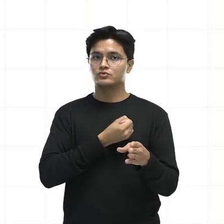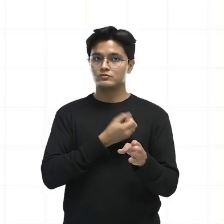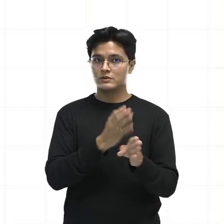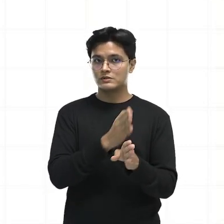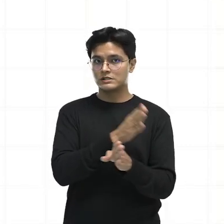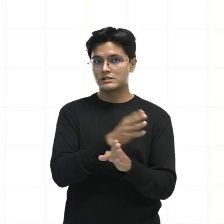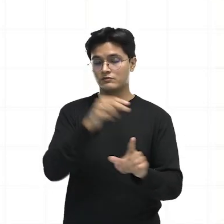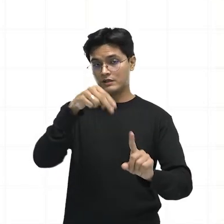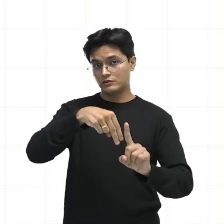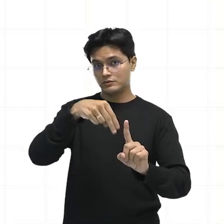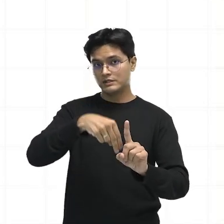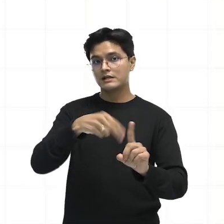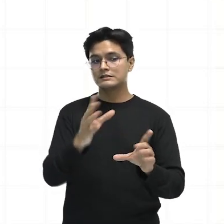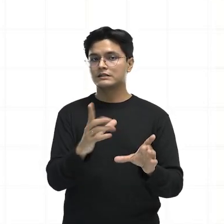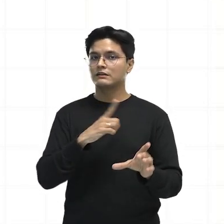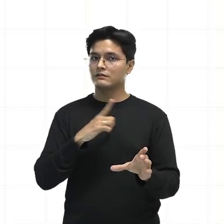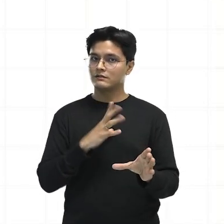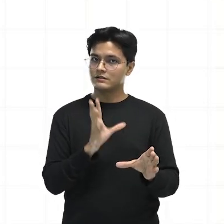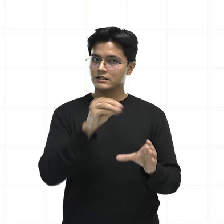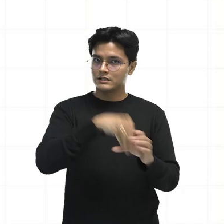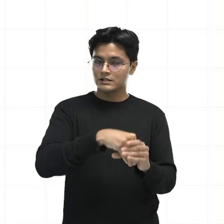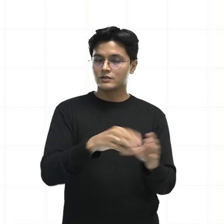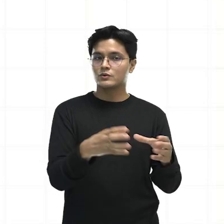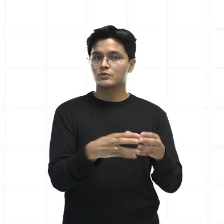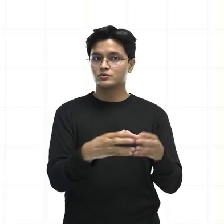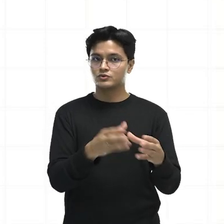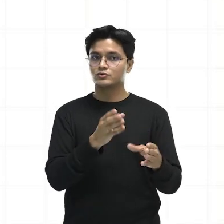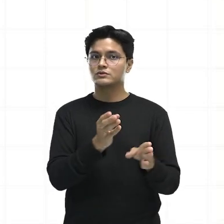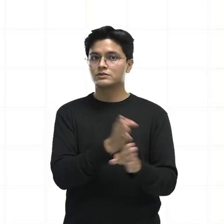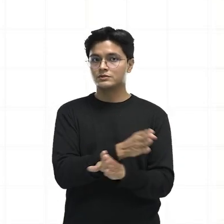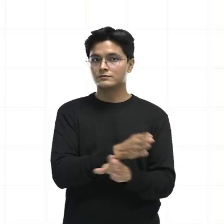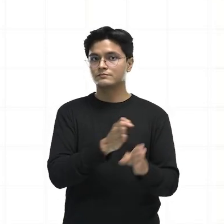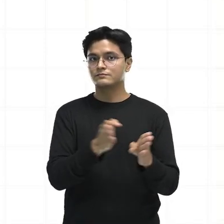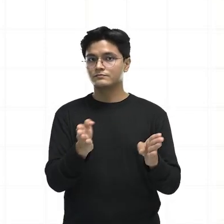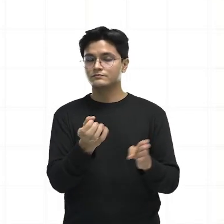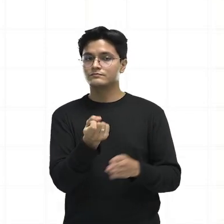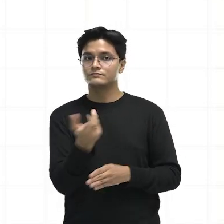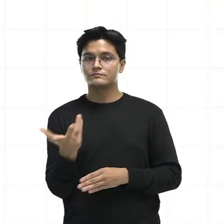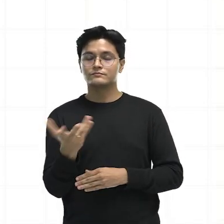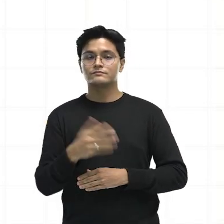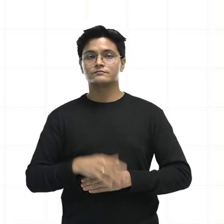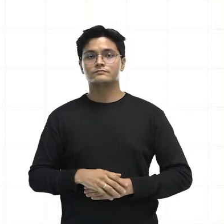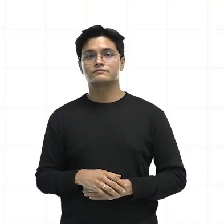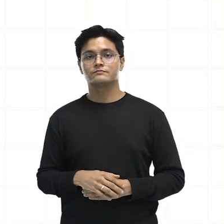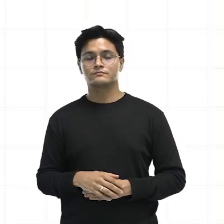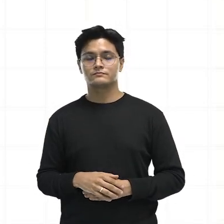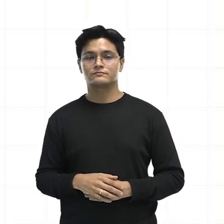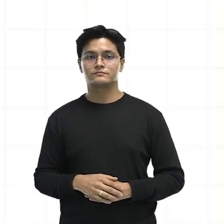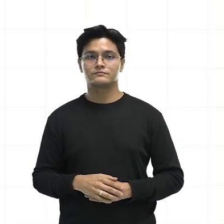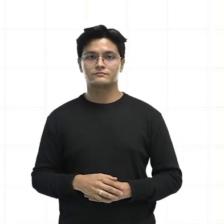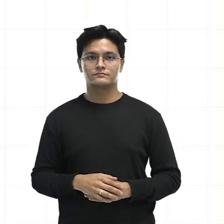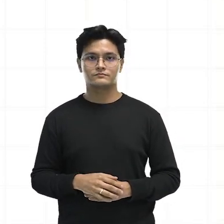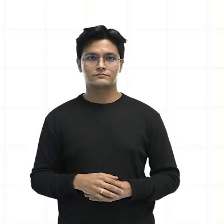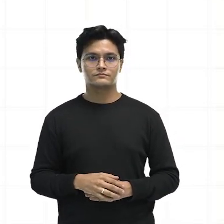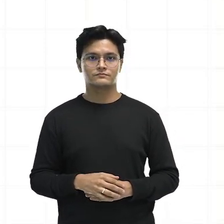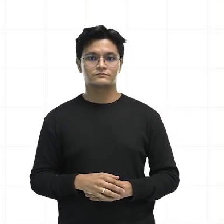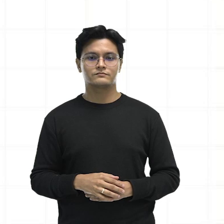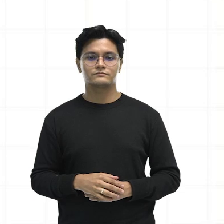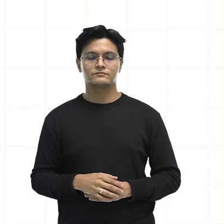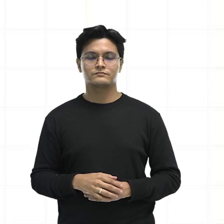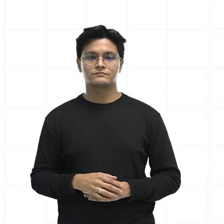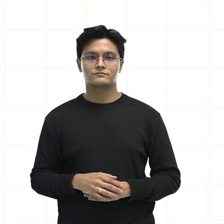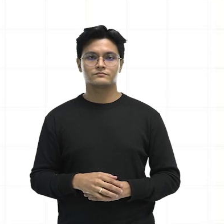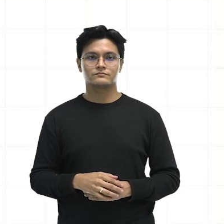é subconjunto dos inteiros. Ou seja, o conjunto dos números naturais está dentro do conjunto